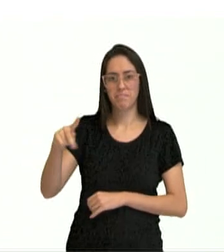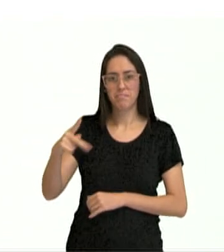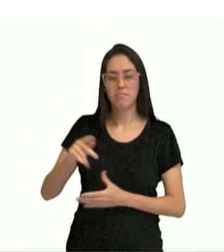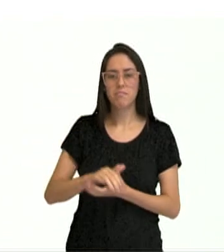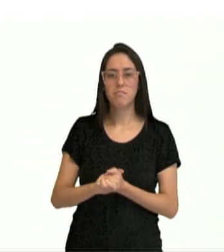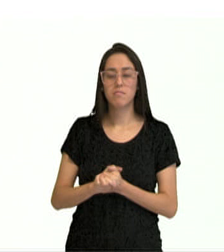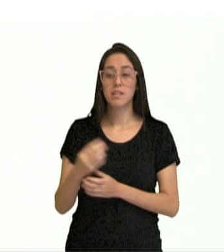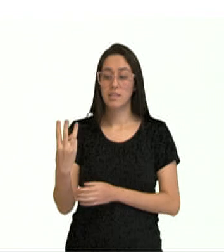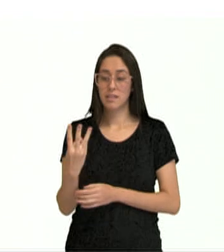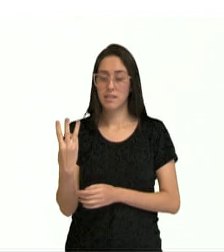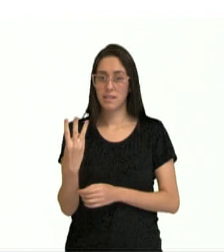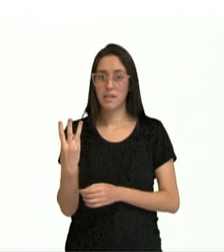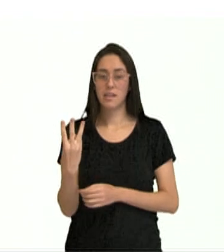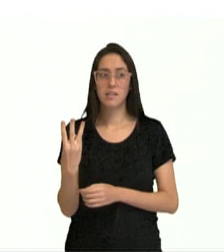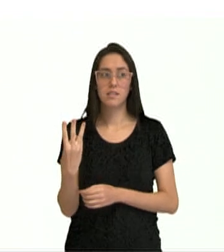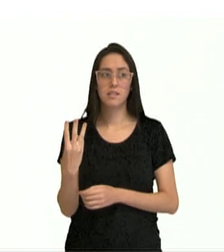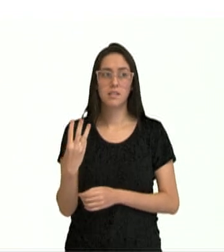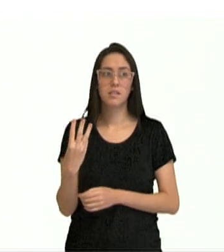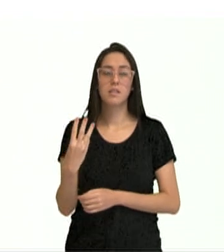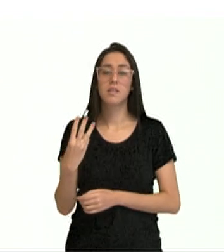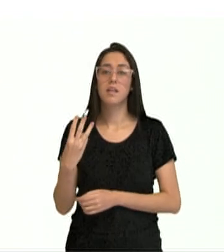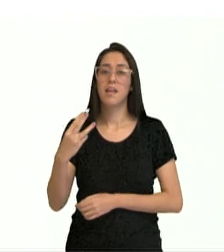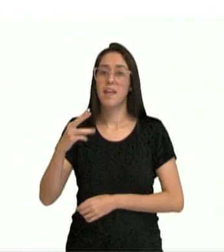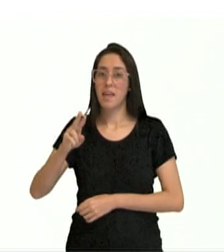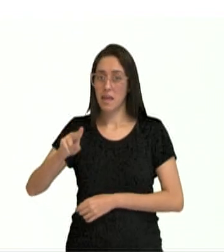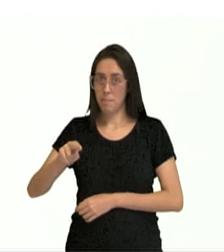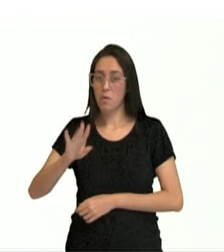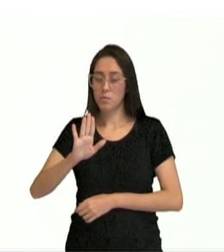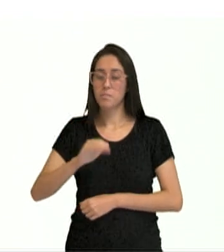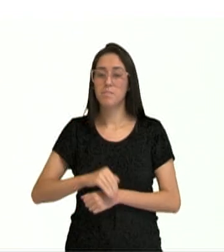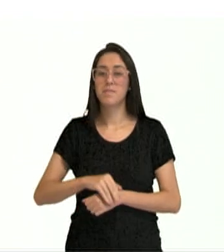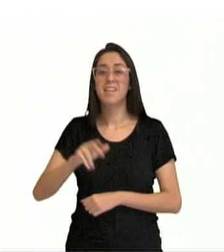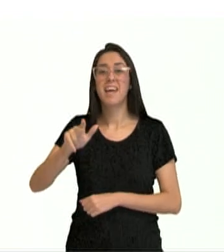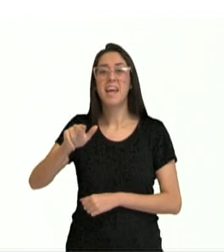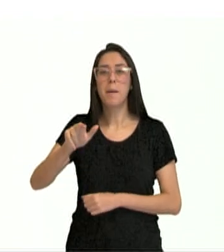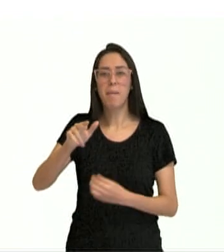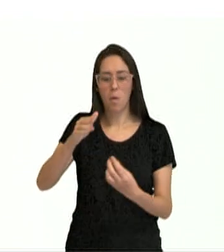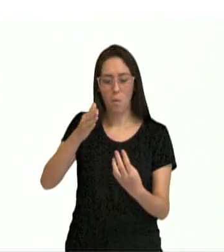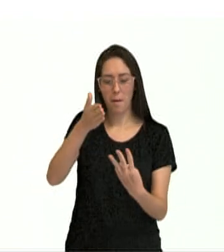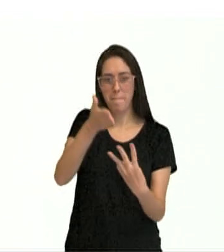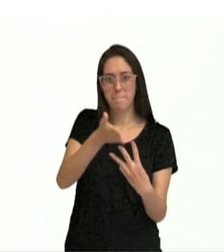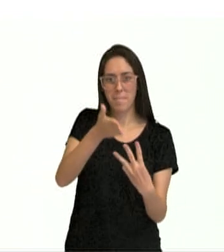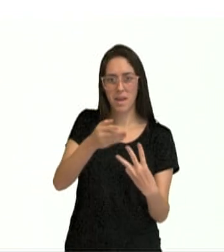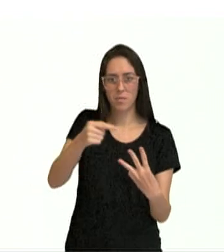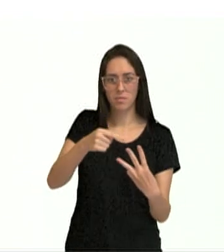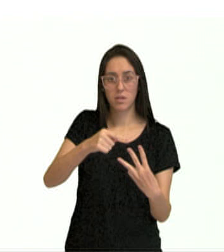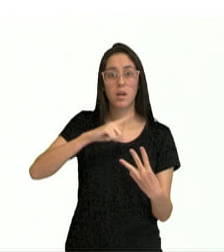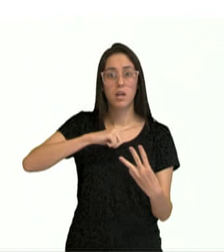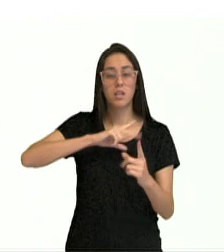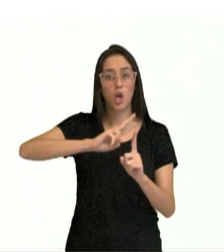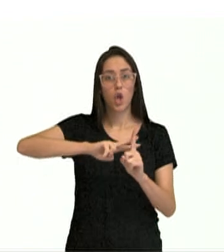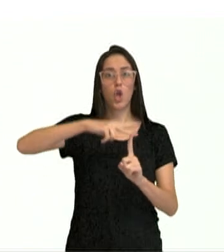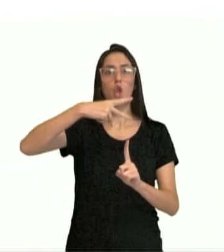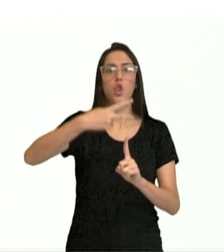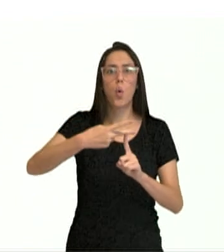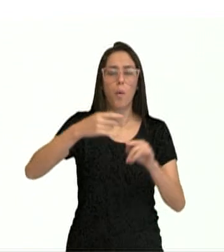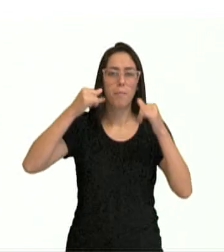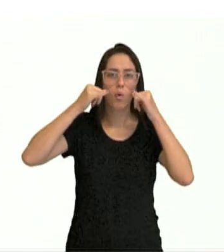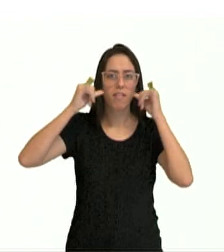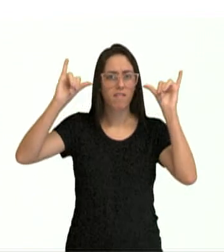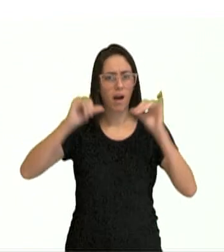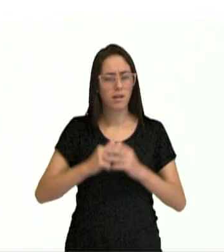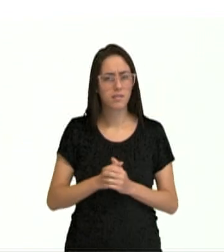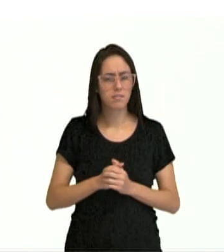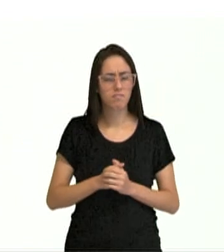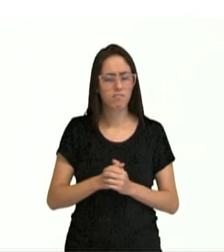do meio, perdão, o irmão do meio recebeu o dobro das vacas que recebeu o mais novo. O mais